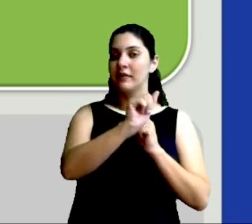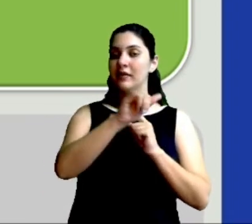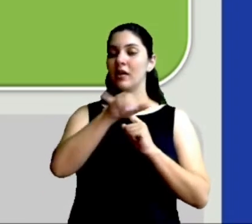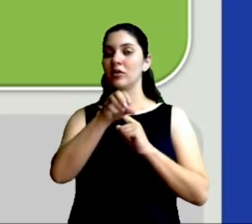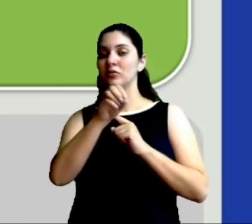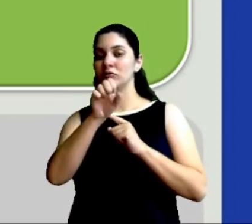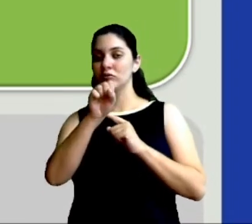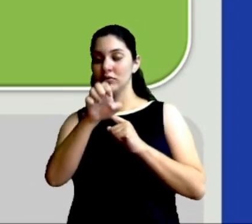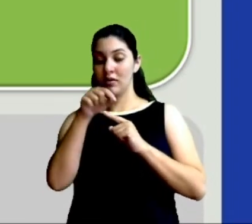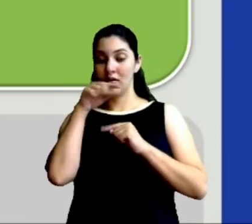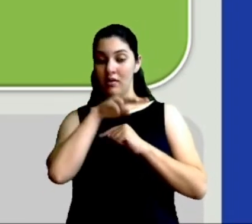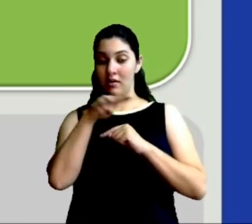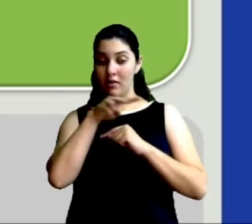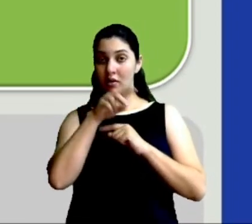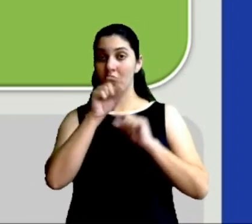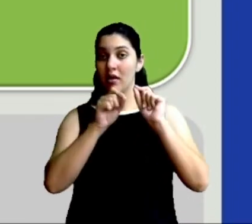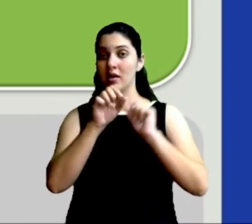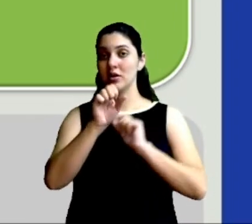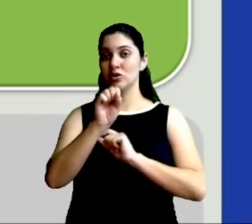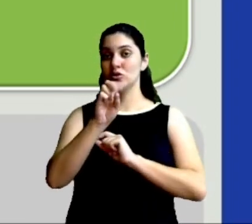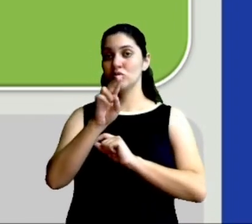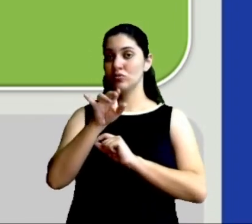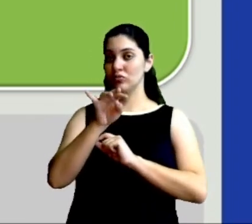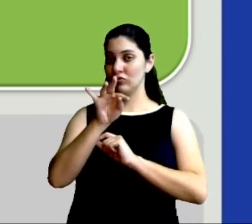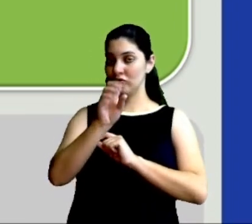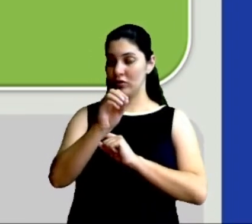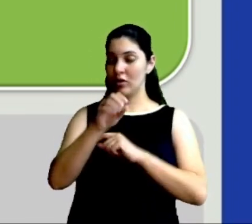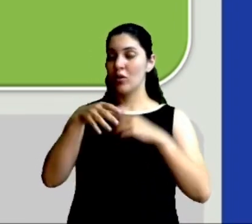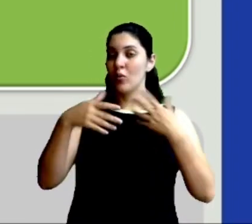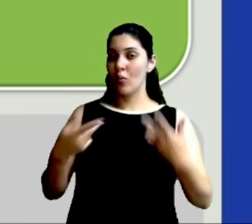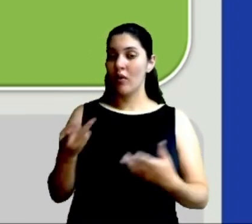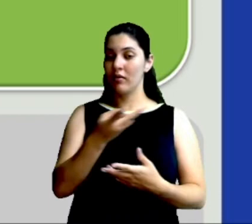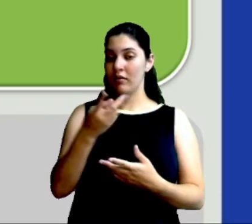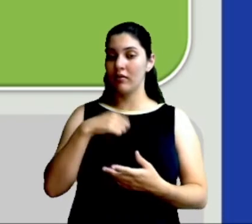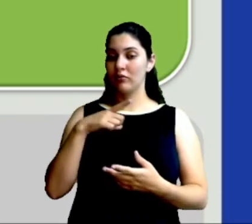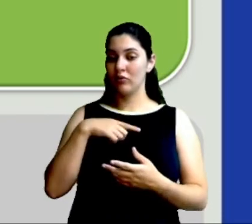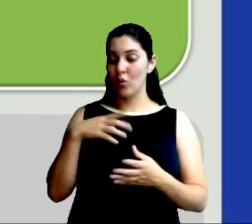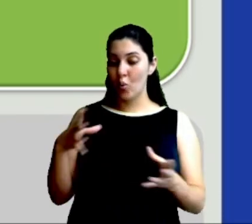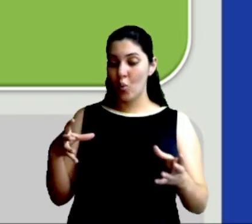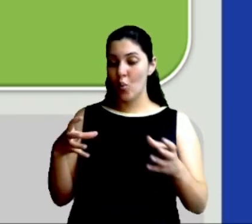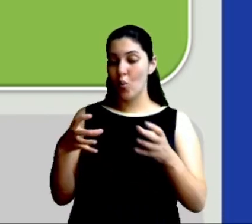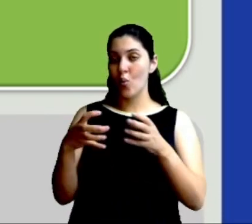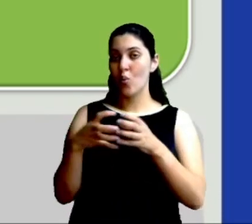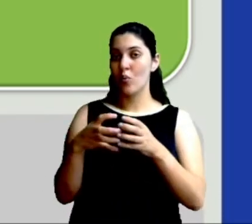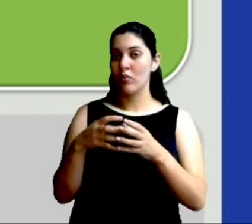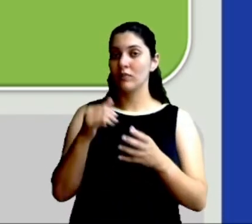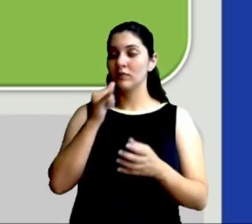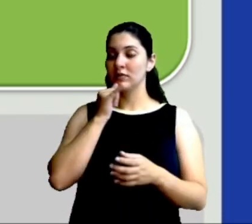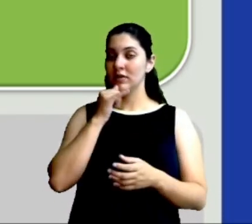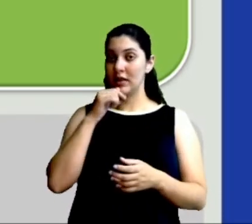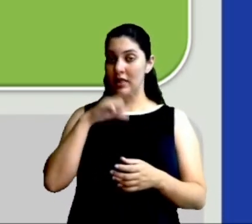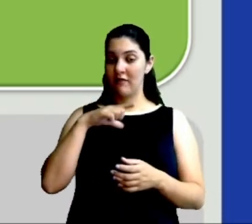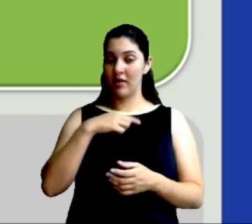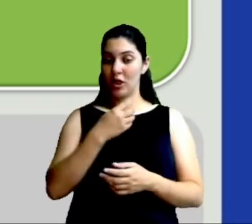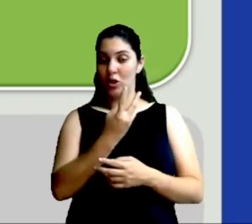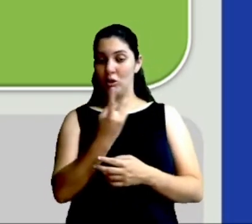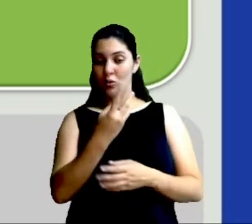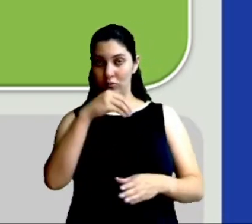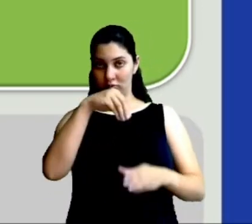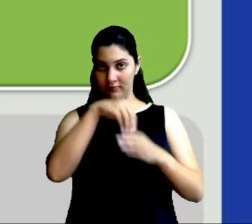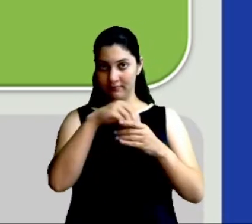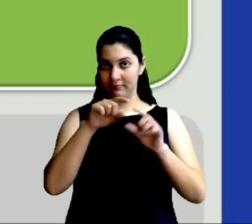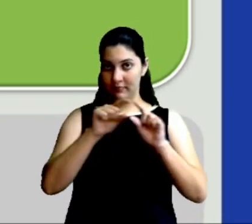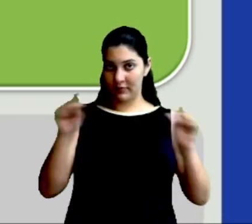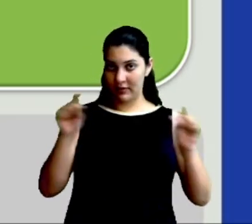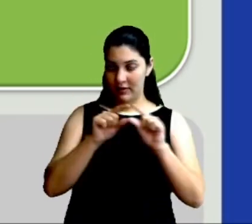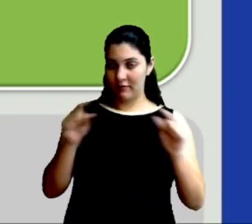nesse caso, é o teu sujeito. Então, quando o sujeito for composto, ou seja, houver dois dentro da tua